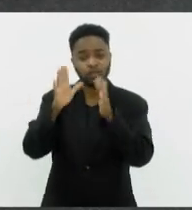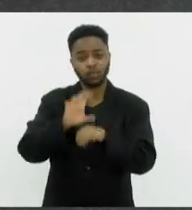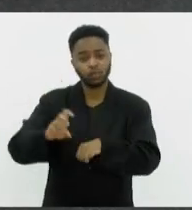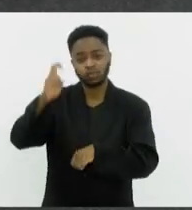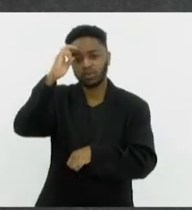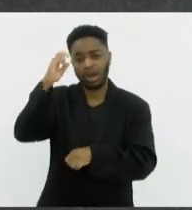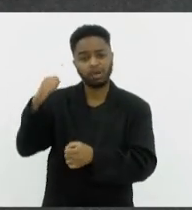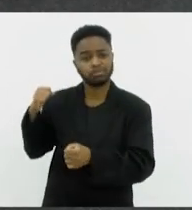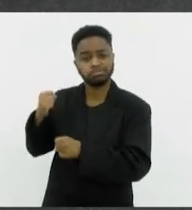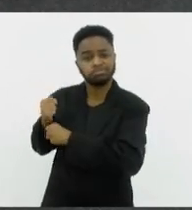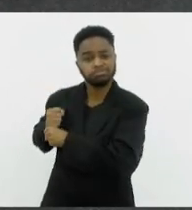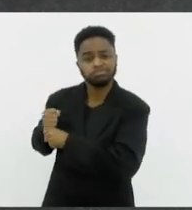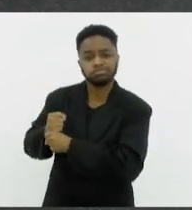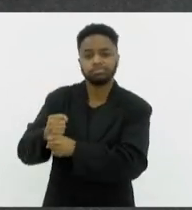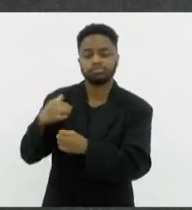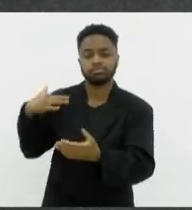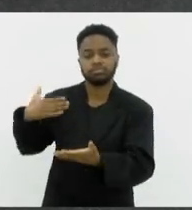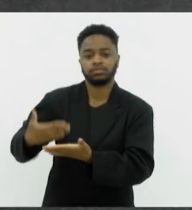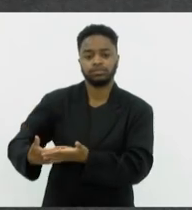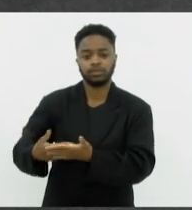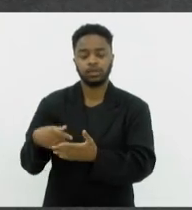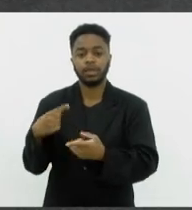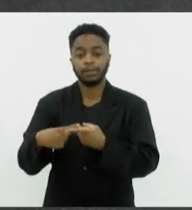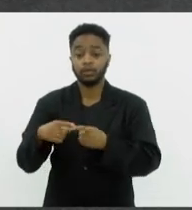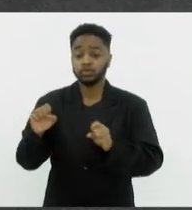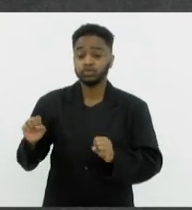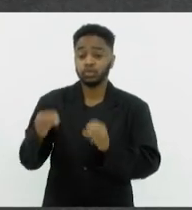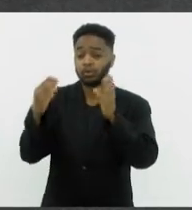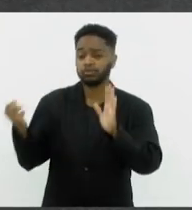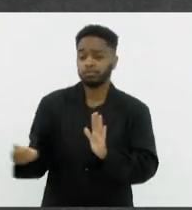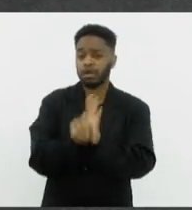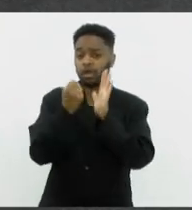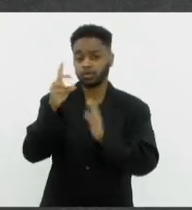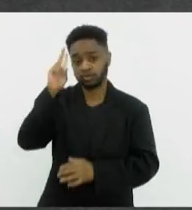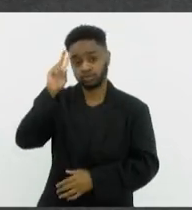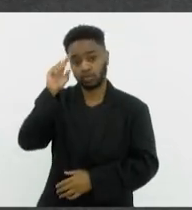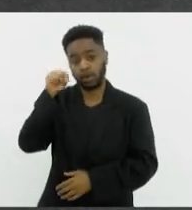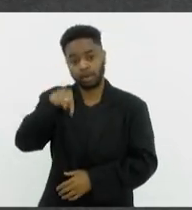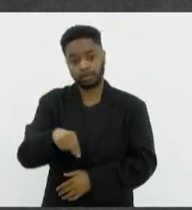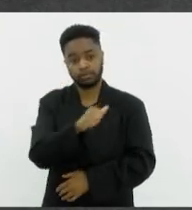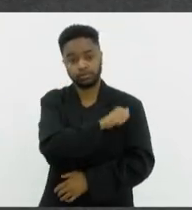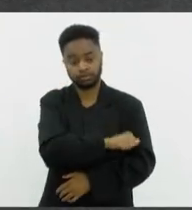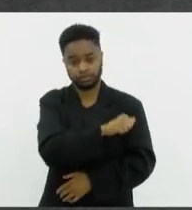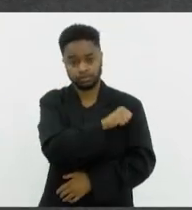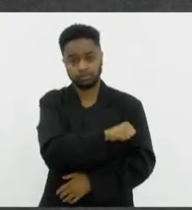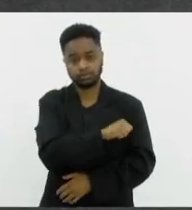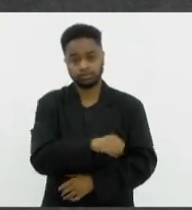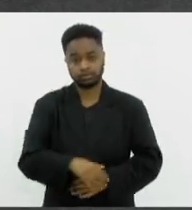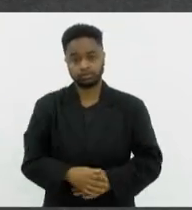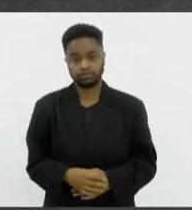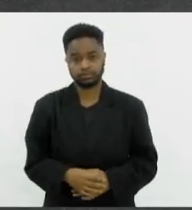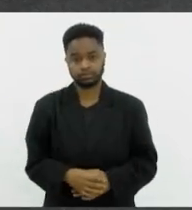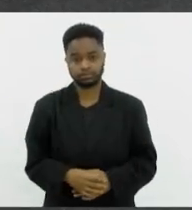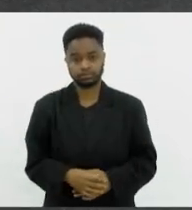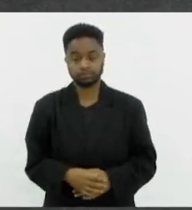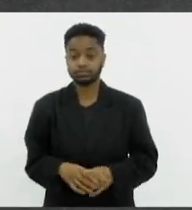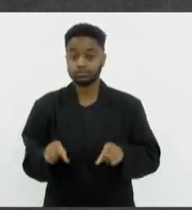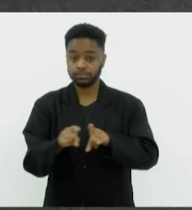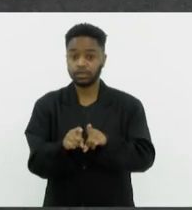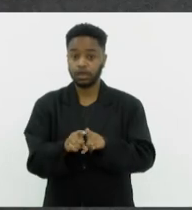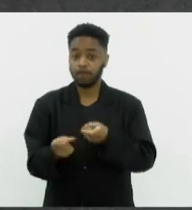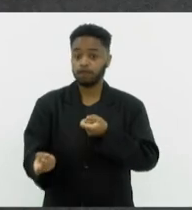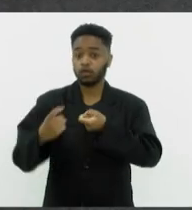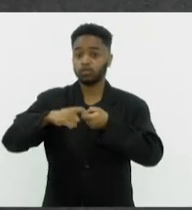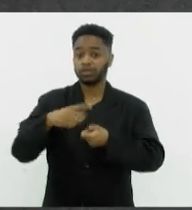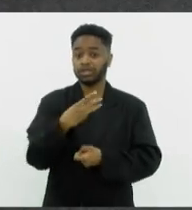dos últimos anos. Foi o maior show dos últimos anos aqui no estado do Rio de Janeiro, o show da Madonna. E botou 300